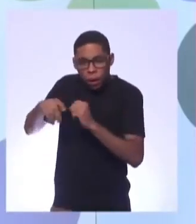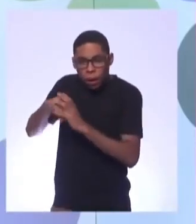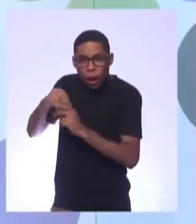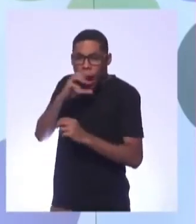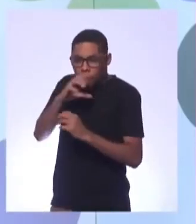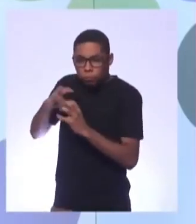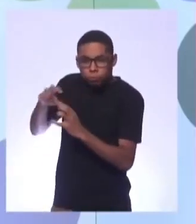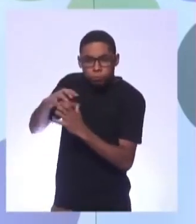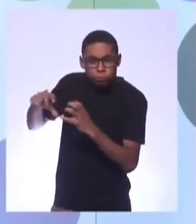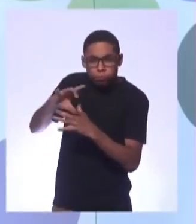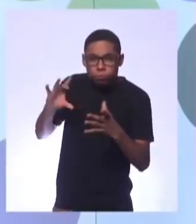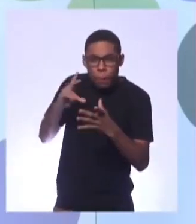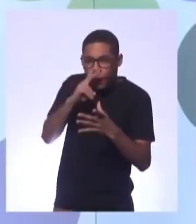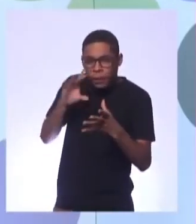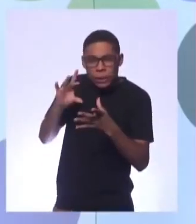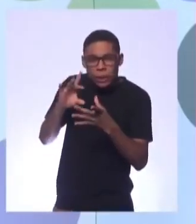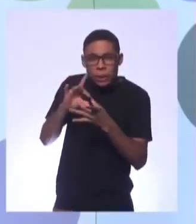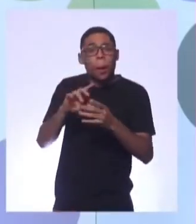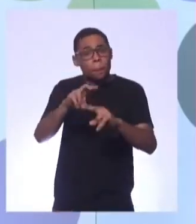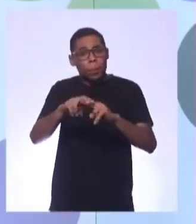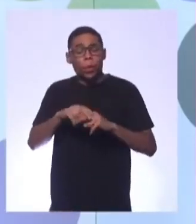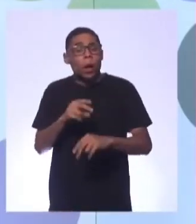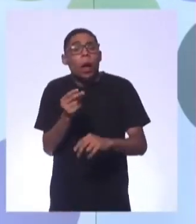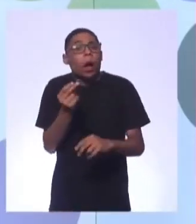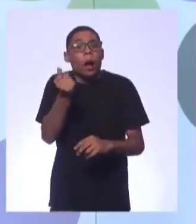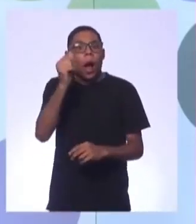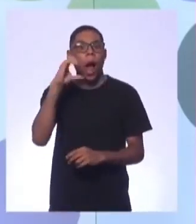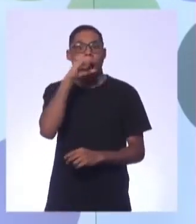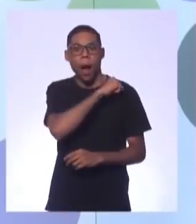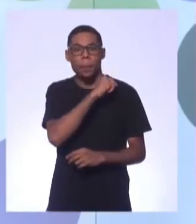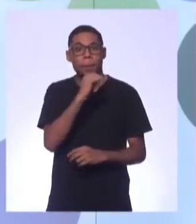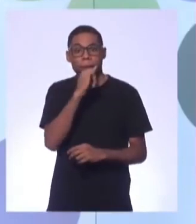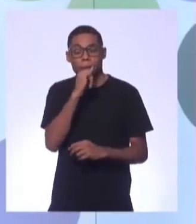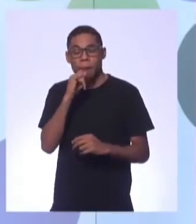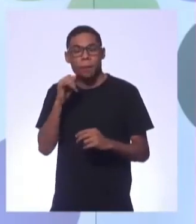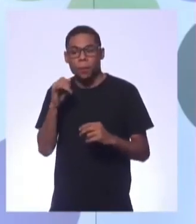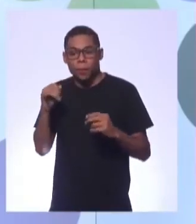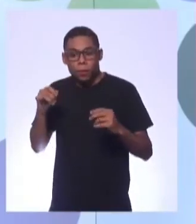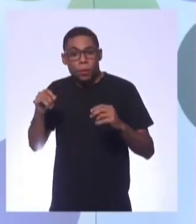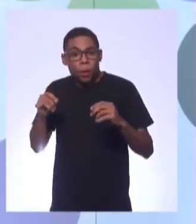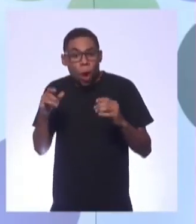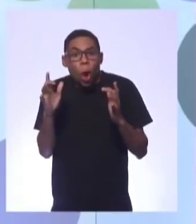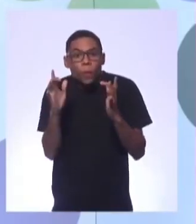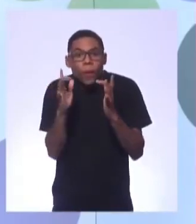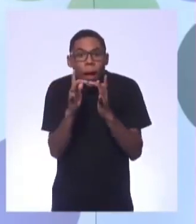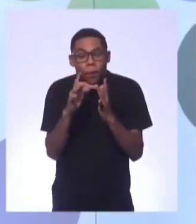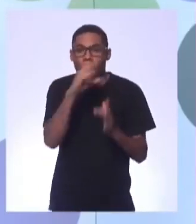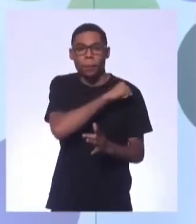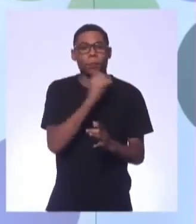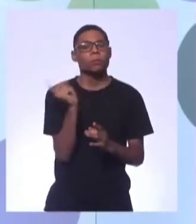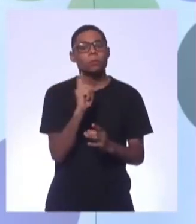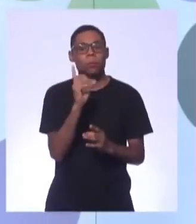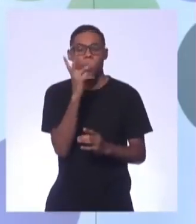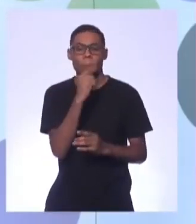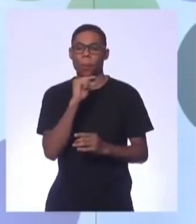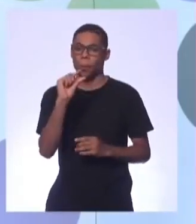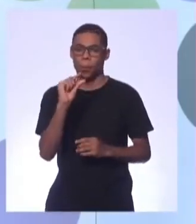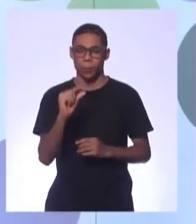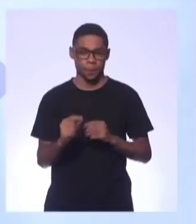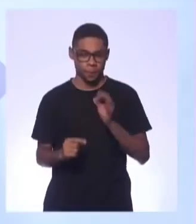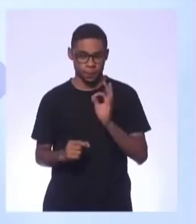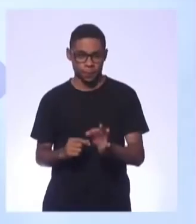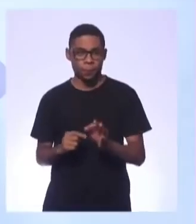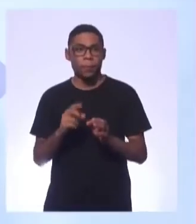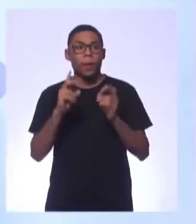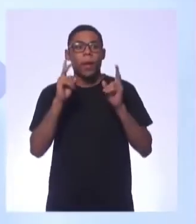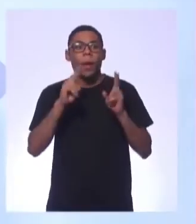por isso que precisa de um tempo, né? Não é instantâneo. Elas olham assim as outras, elas estão agitando, eu vou me agitar também, né? Leva um tempinho, né? É que nem bagunça de